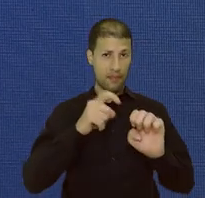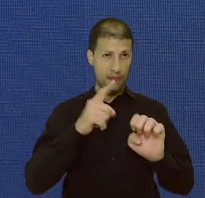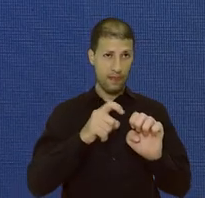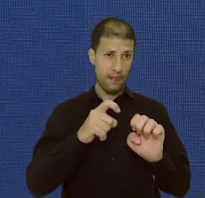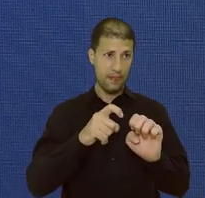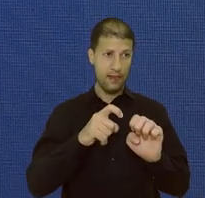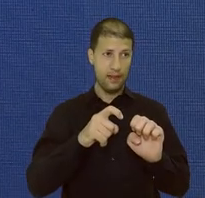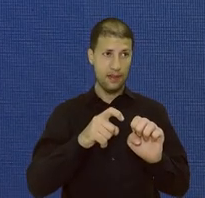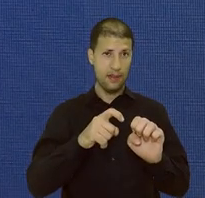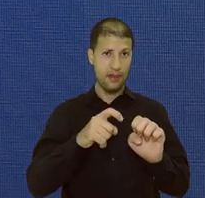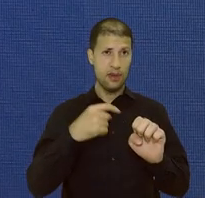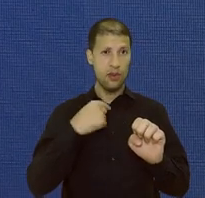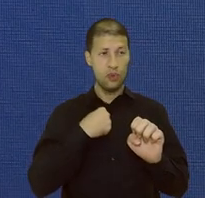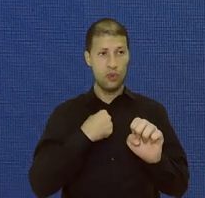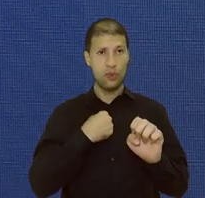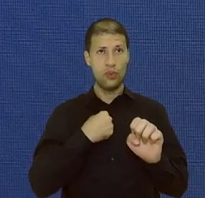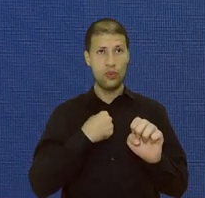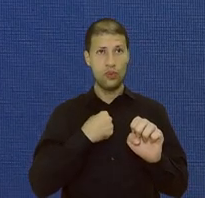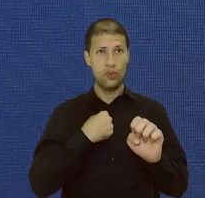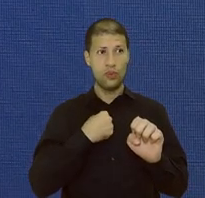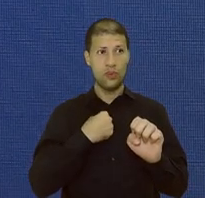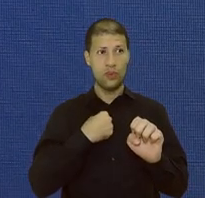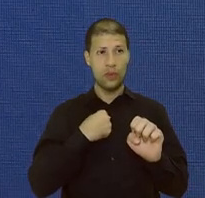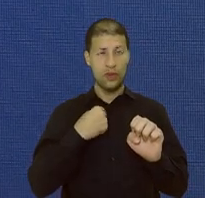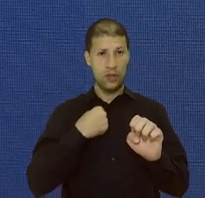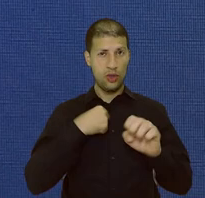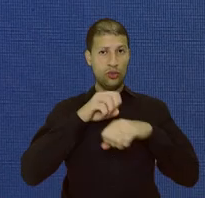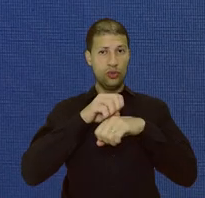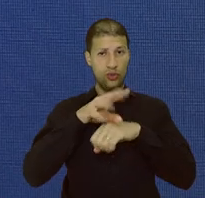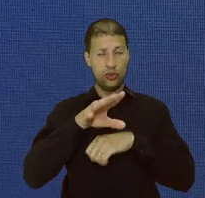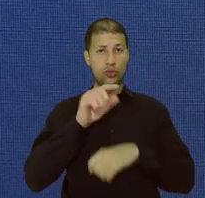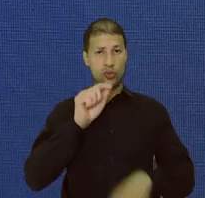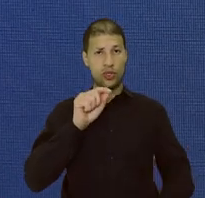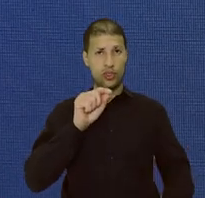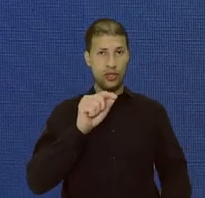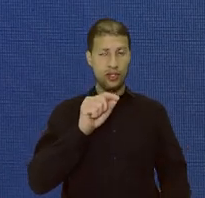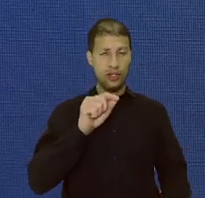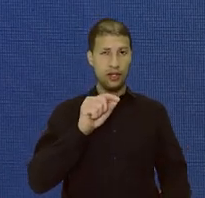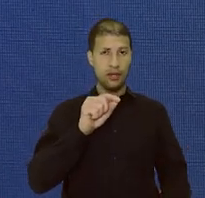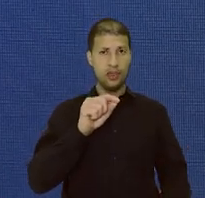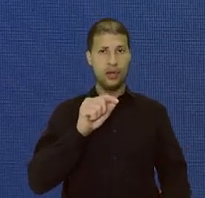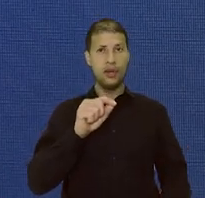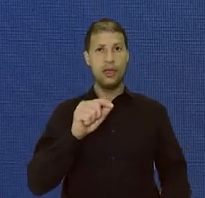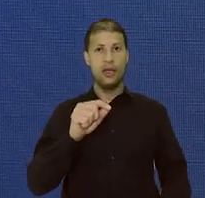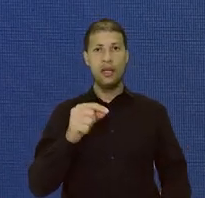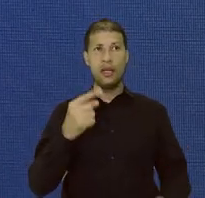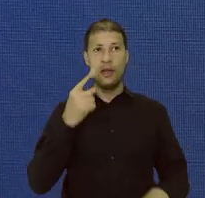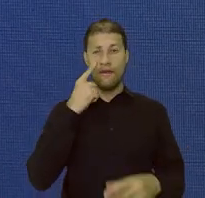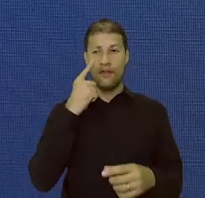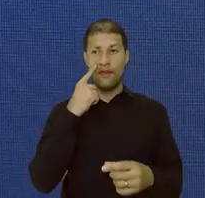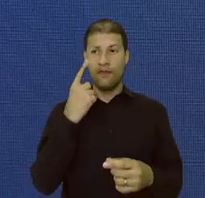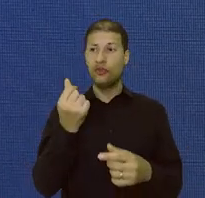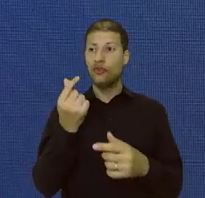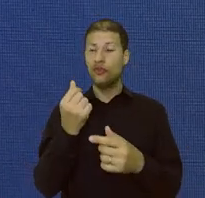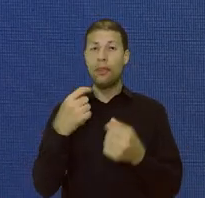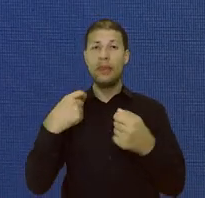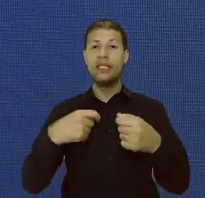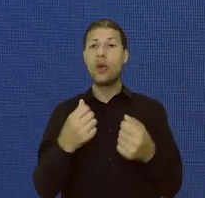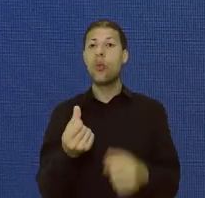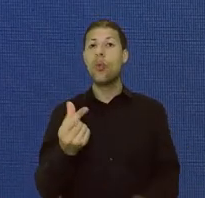eu a minha recomendação é de captar quando você não precisar então